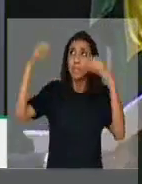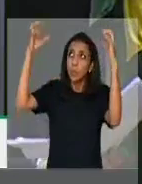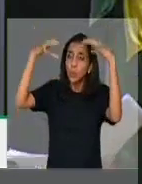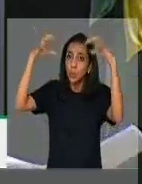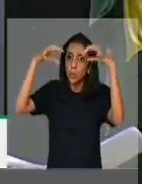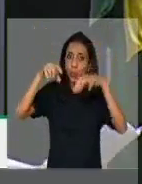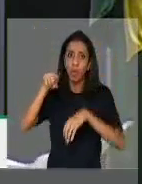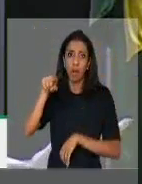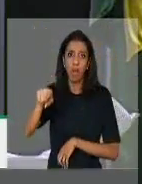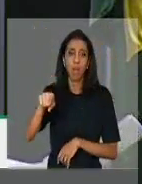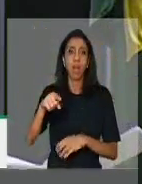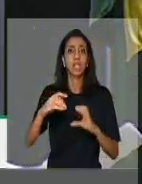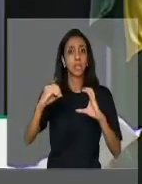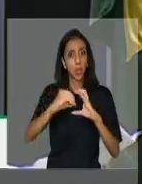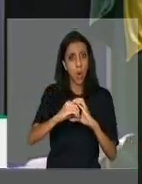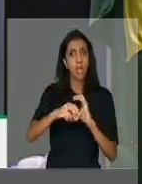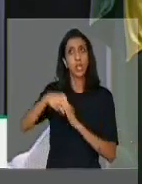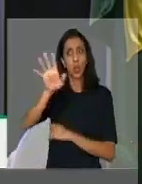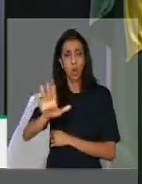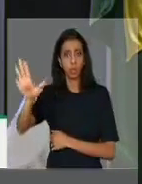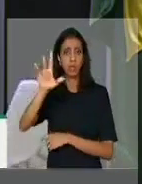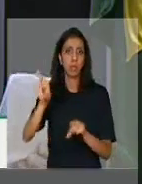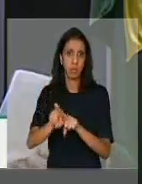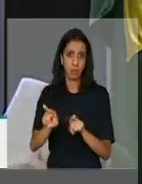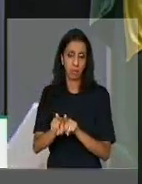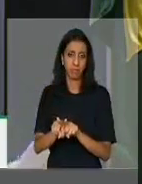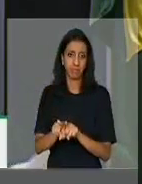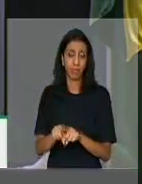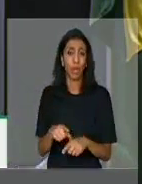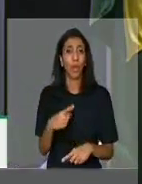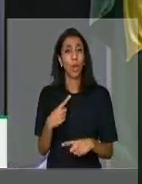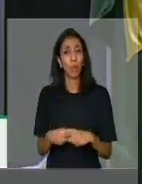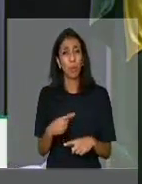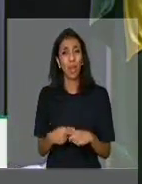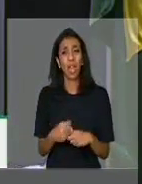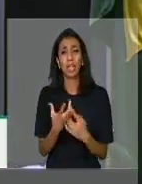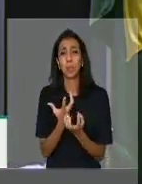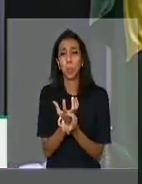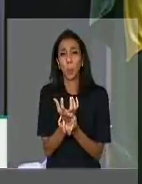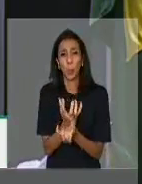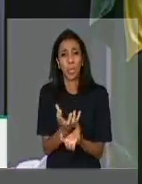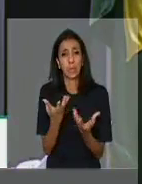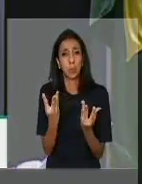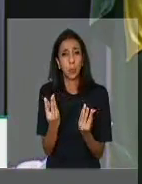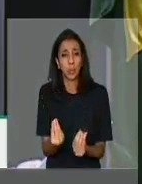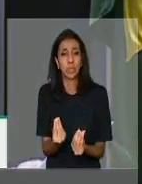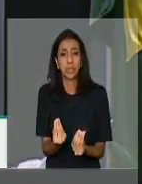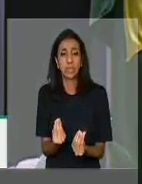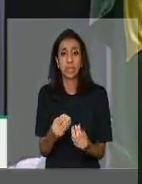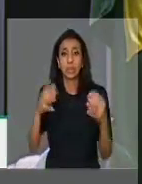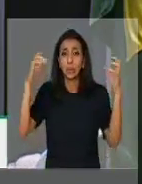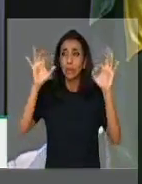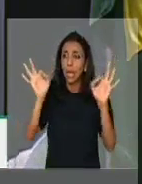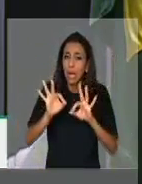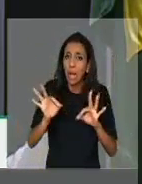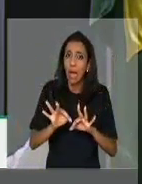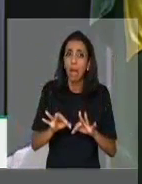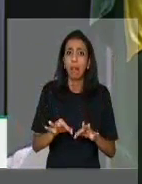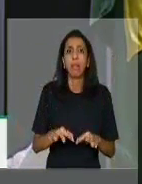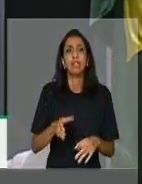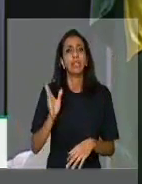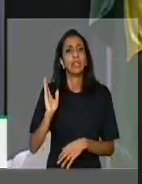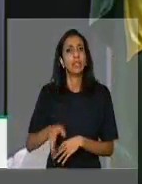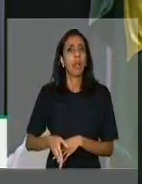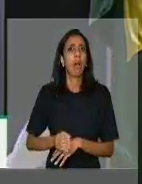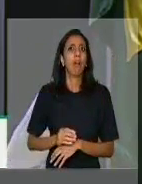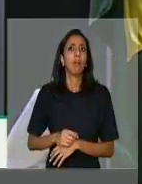região centro-oeste, nordeste do Brasil, porque realmente essa seca está muito comprida